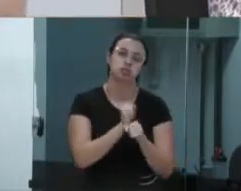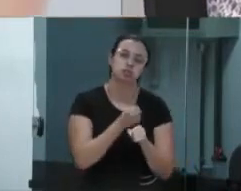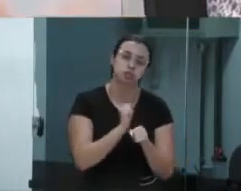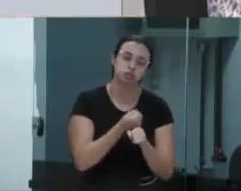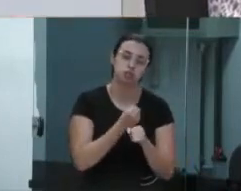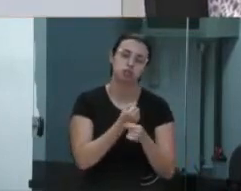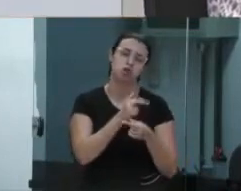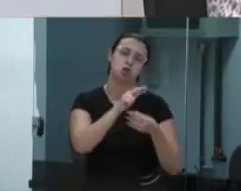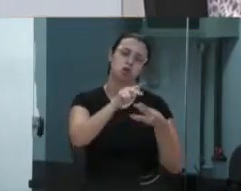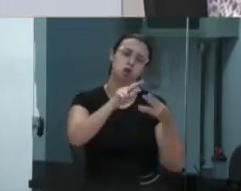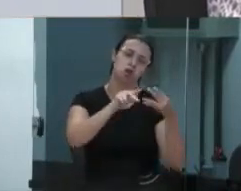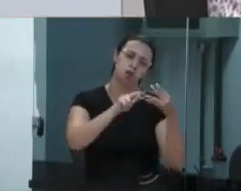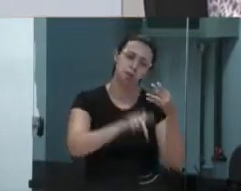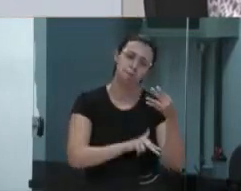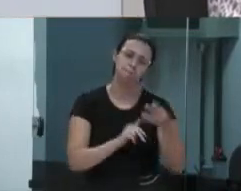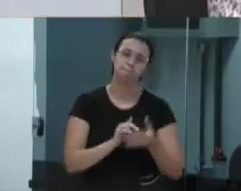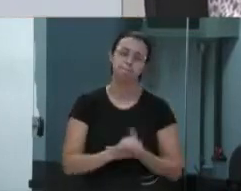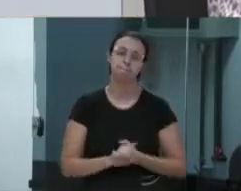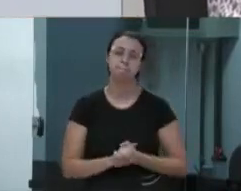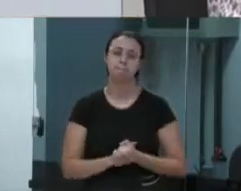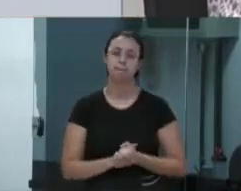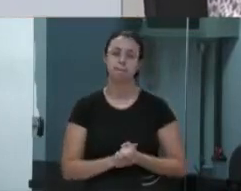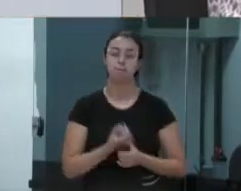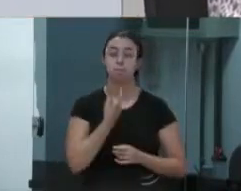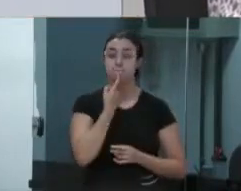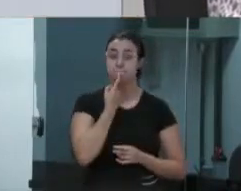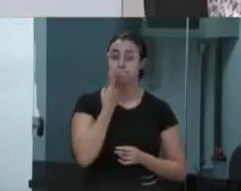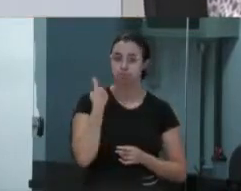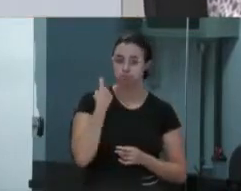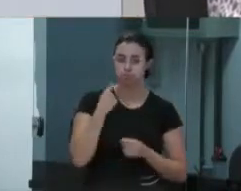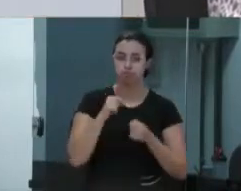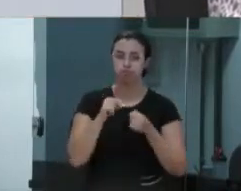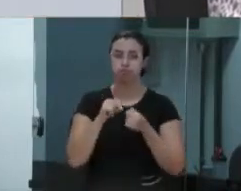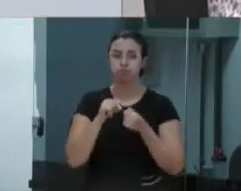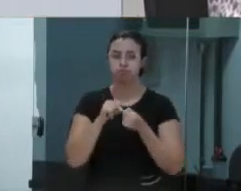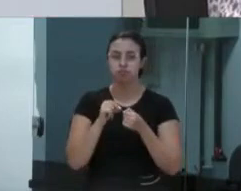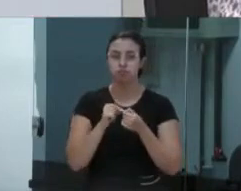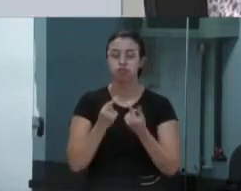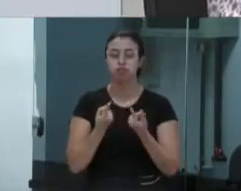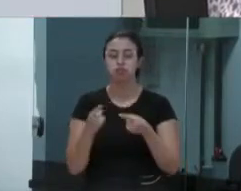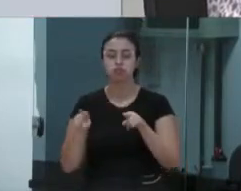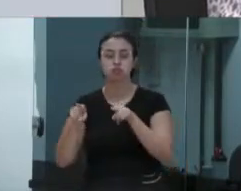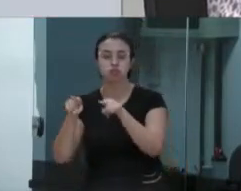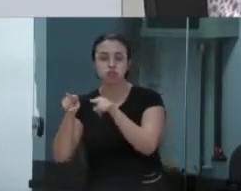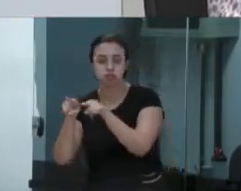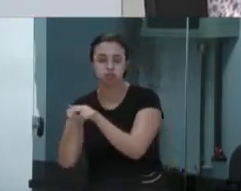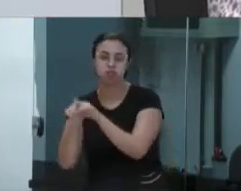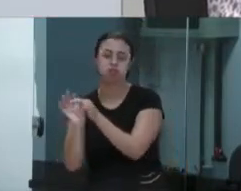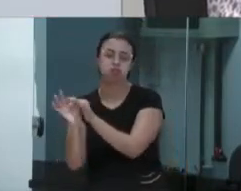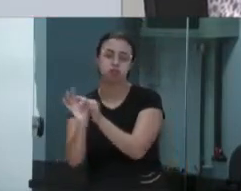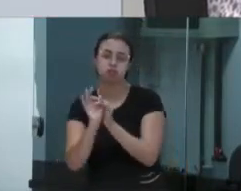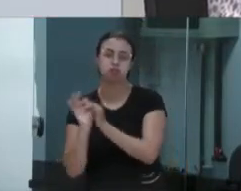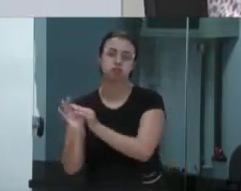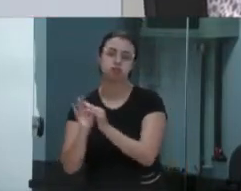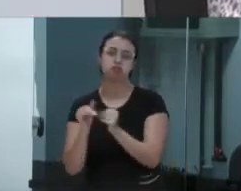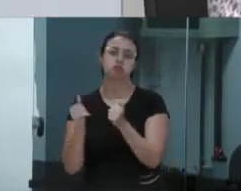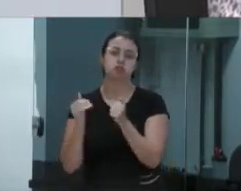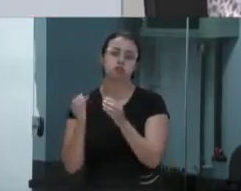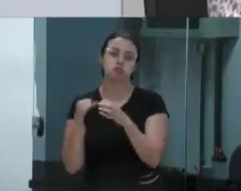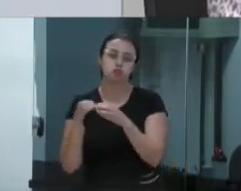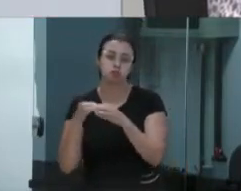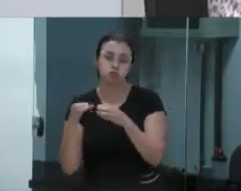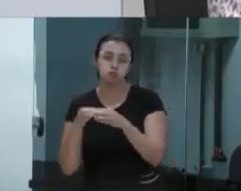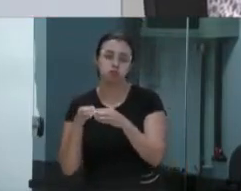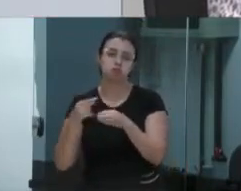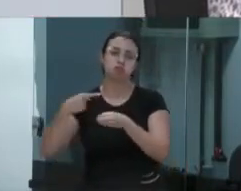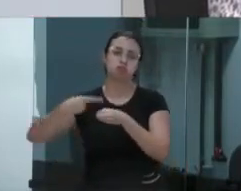Segov e por aí vai. Foi feita recentemente uma parceria, né, vamos dizer assim, da gestão municipal,